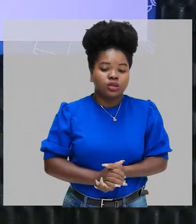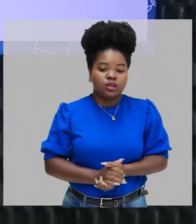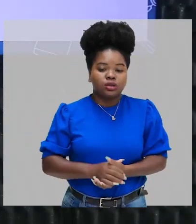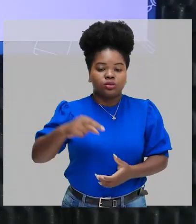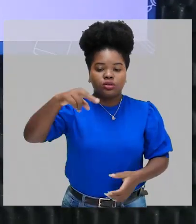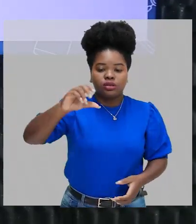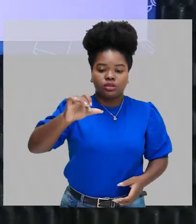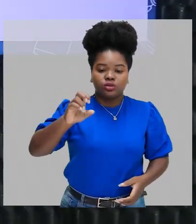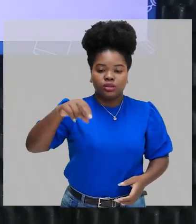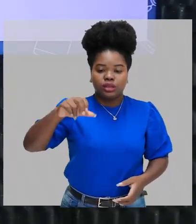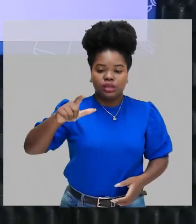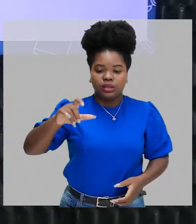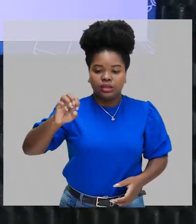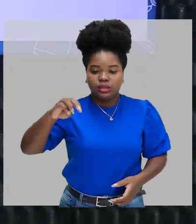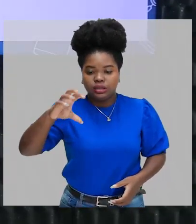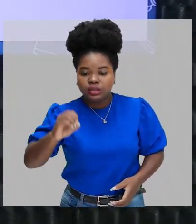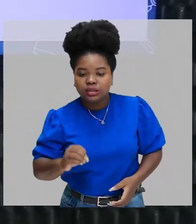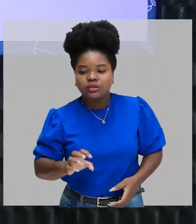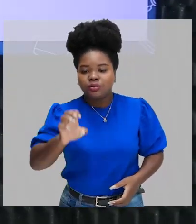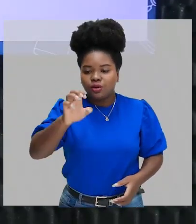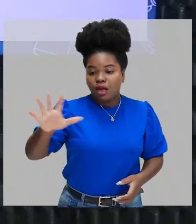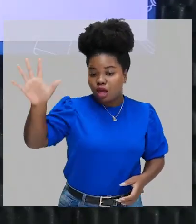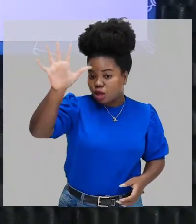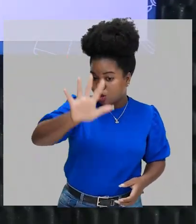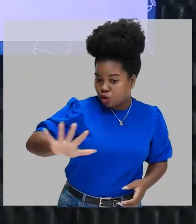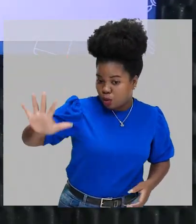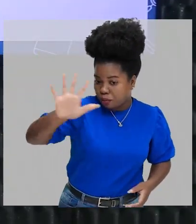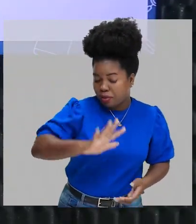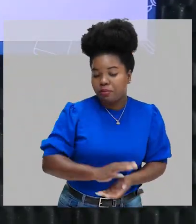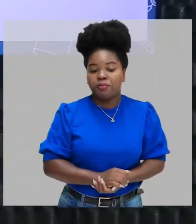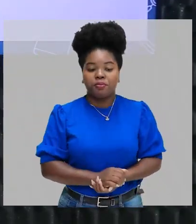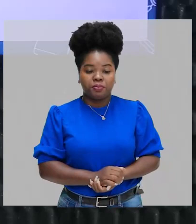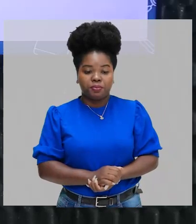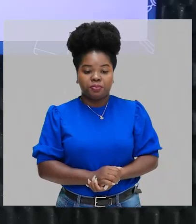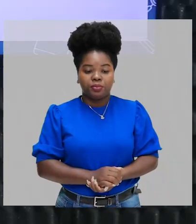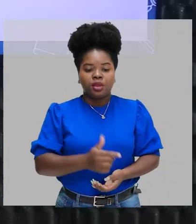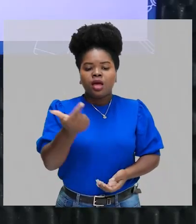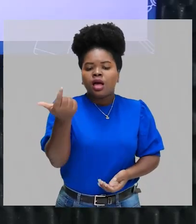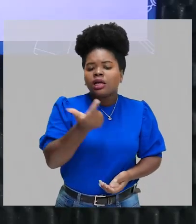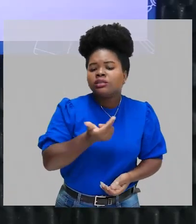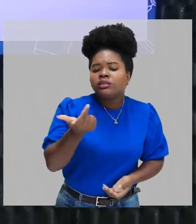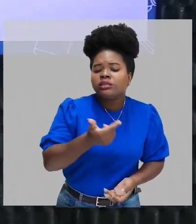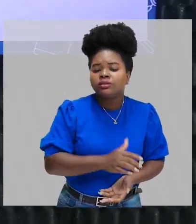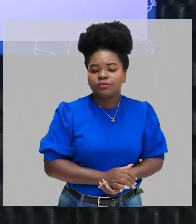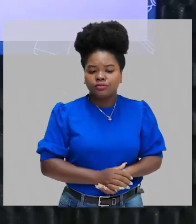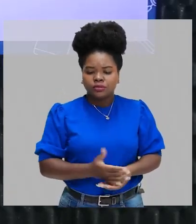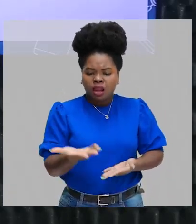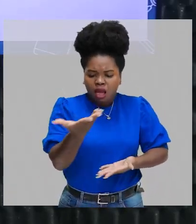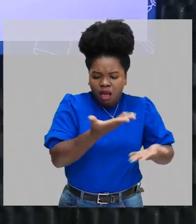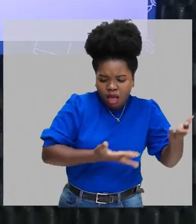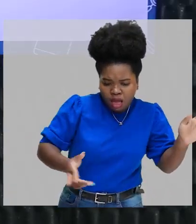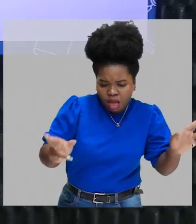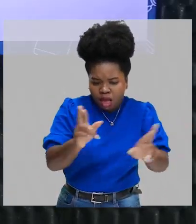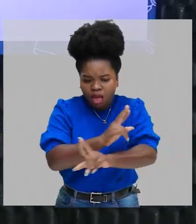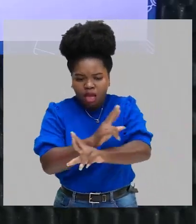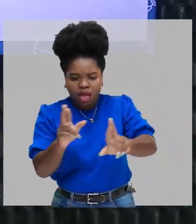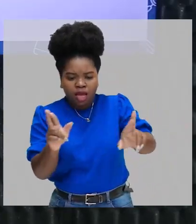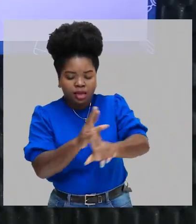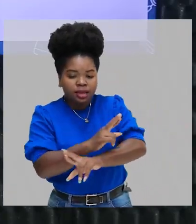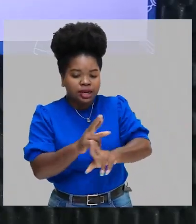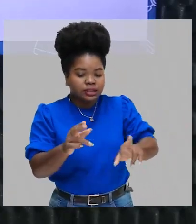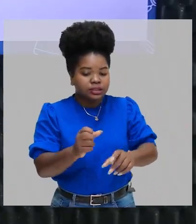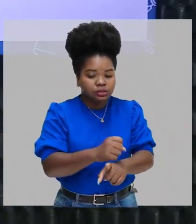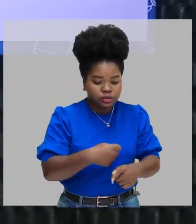o conhecimento no geral. Segundo, a convivência das diferenças em uma